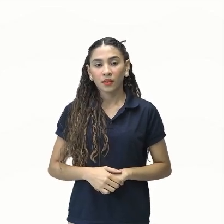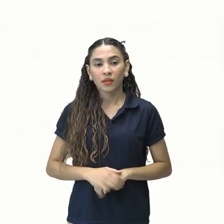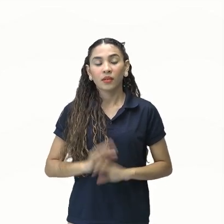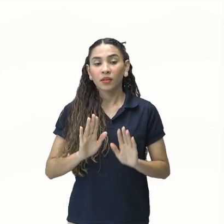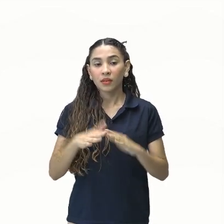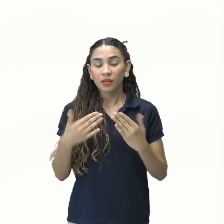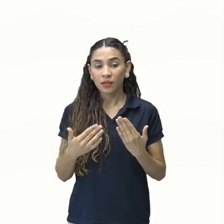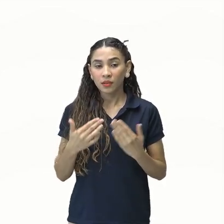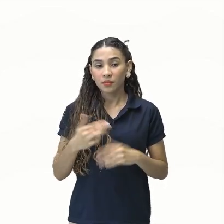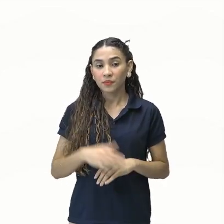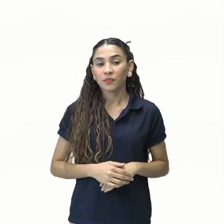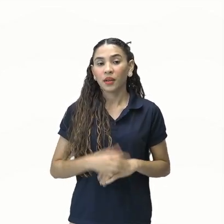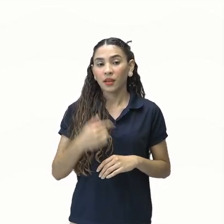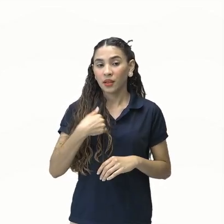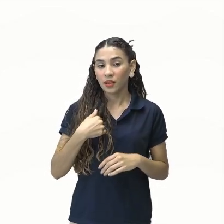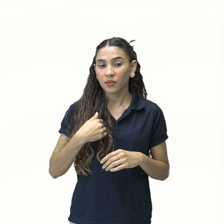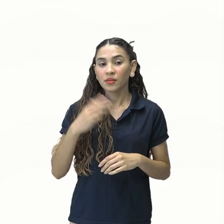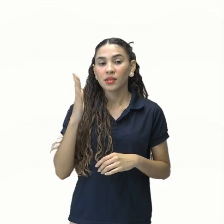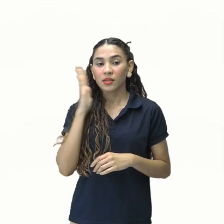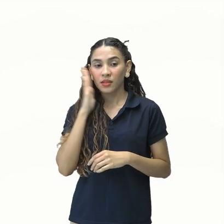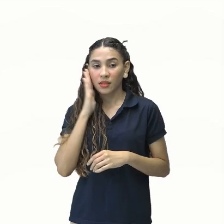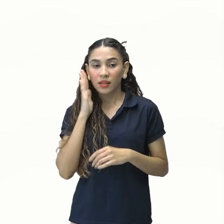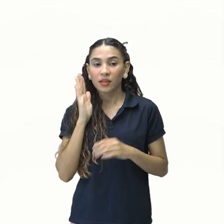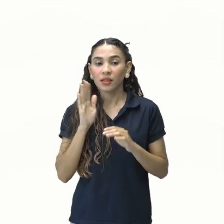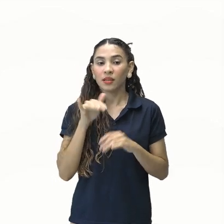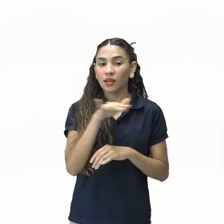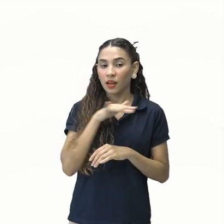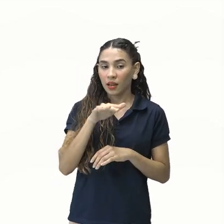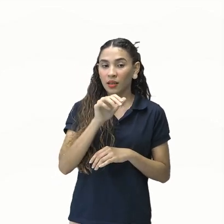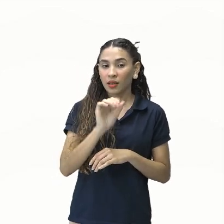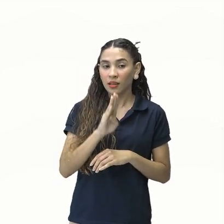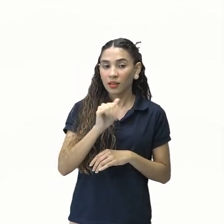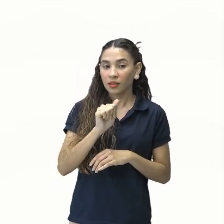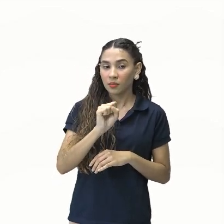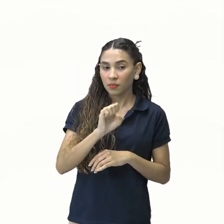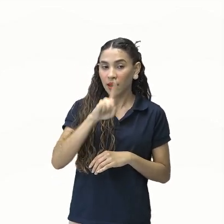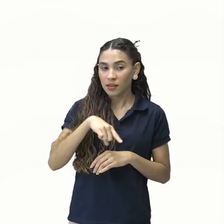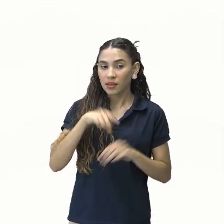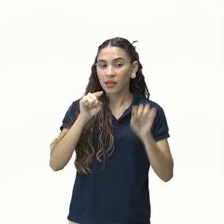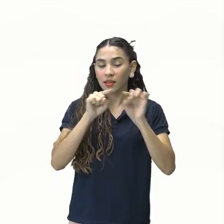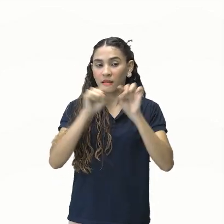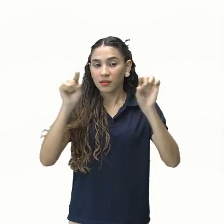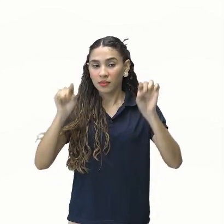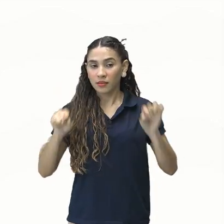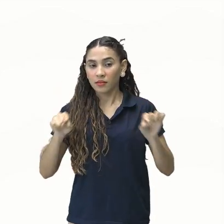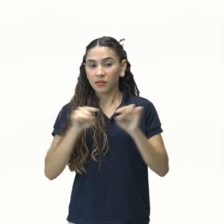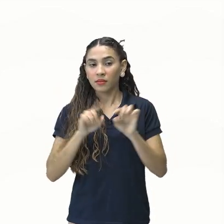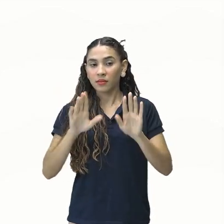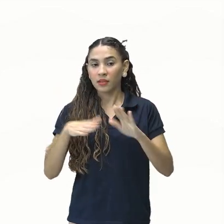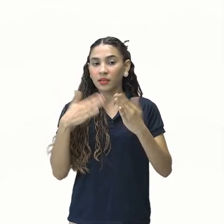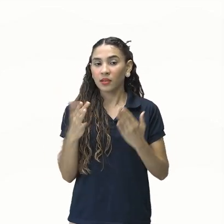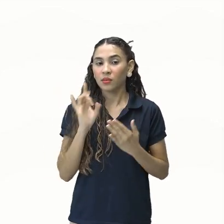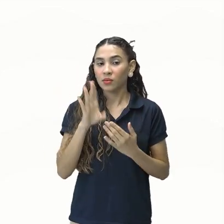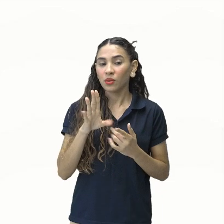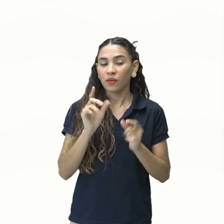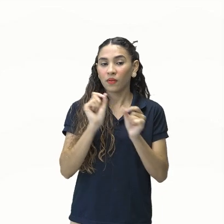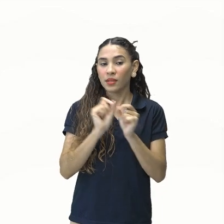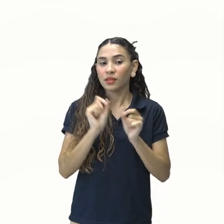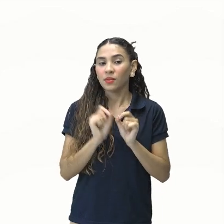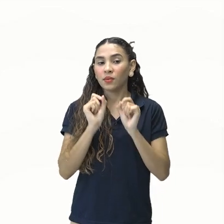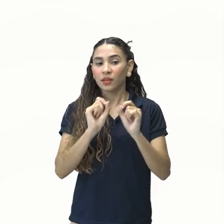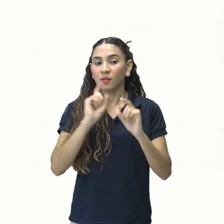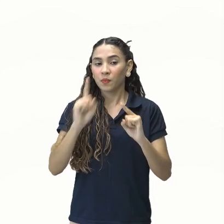E aí eu sei que a minha área da base é um retângulo, então basta eu